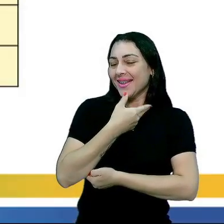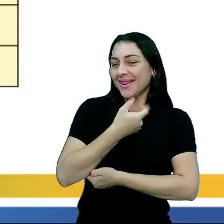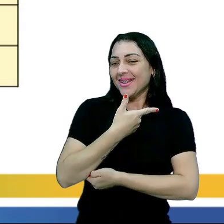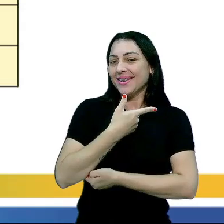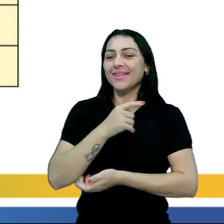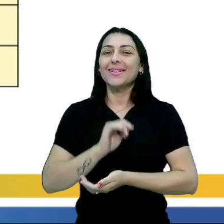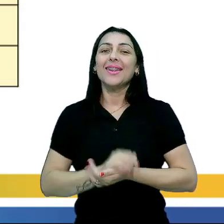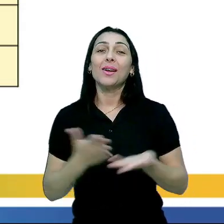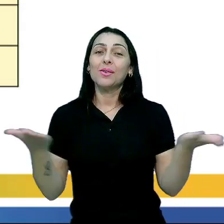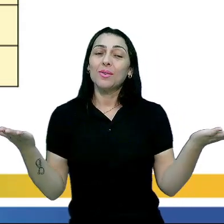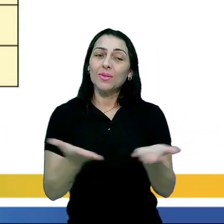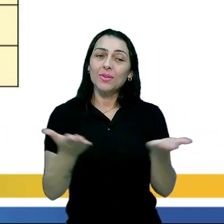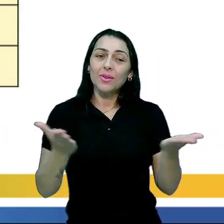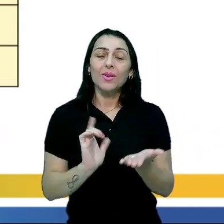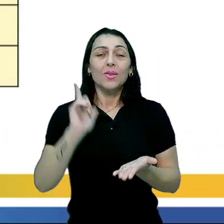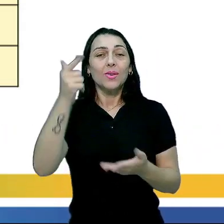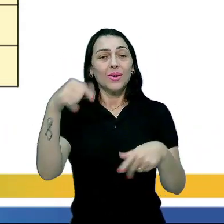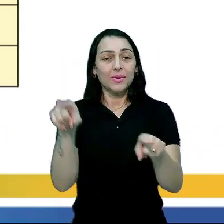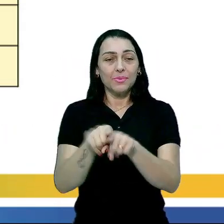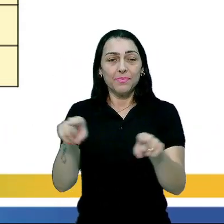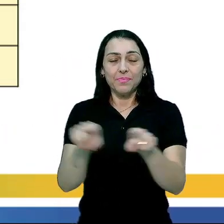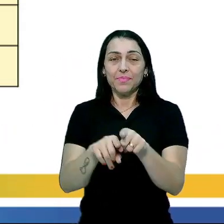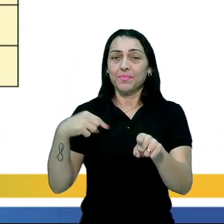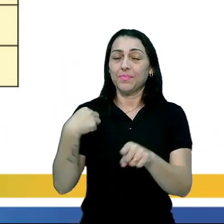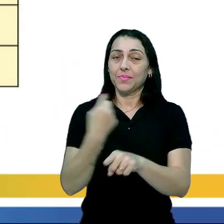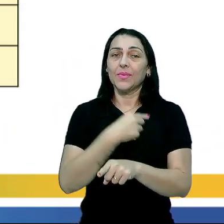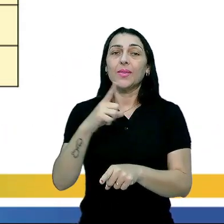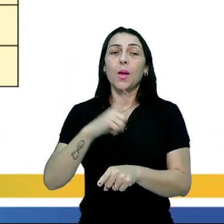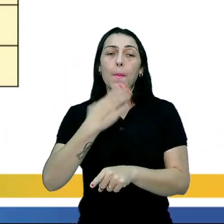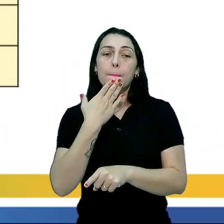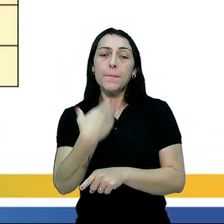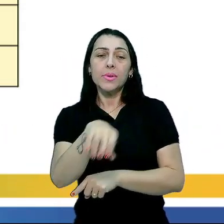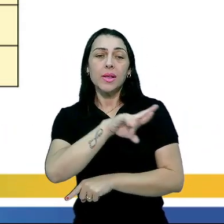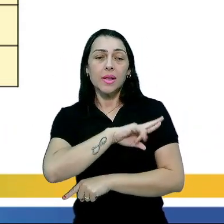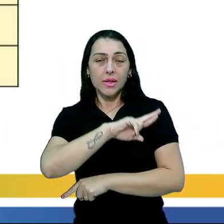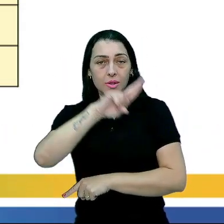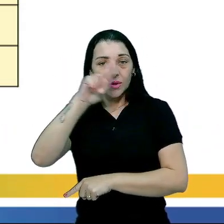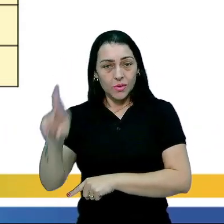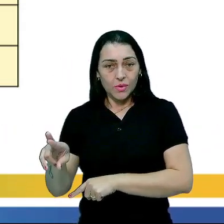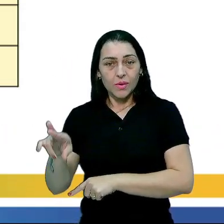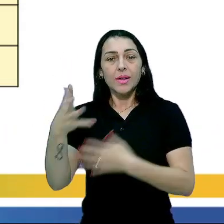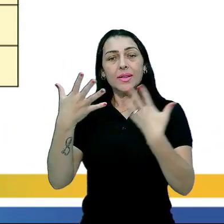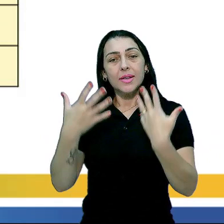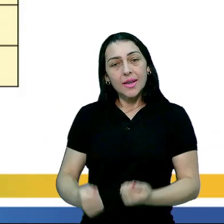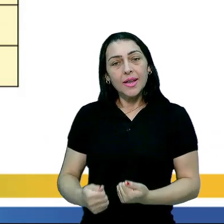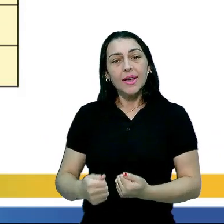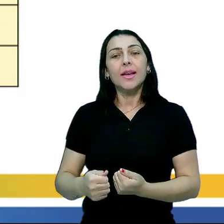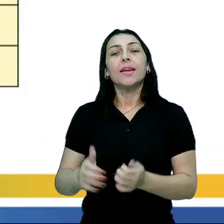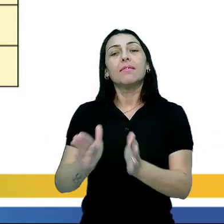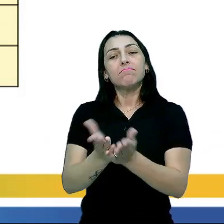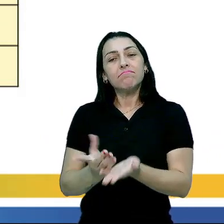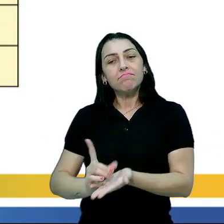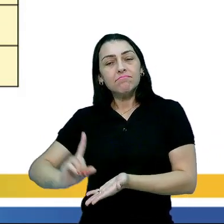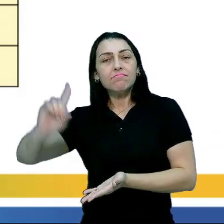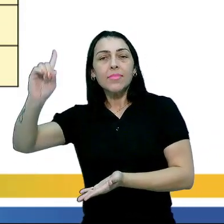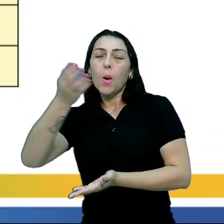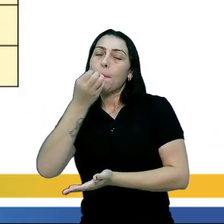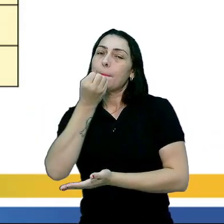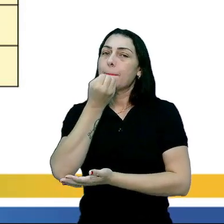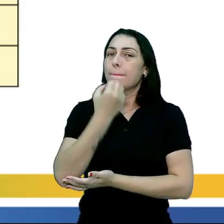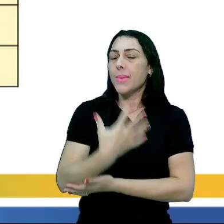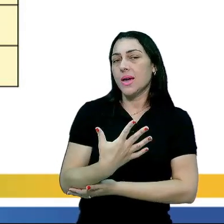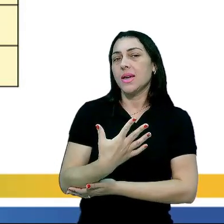isso. Agora uma outra coisa, nós temos o apelo religioso, então a adesão ao sagrado, a adesão ao